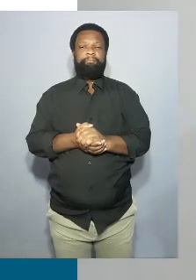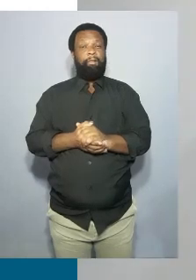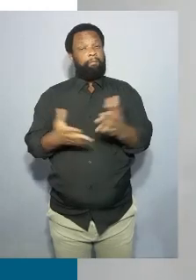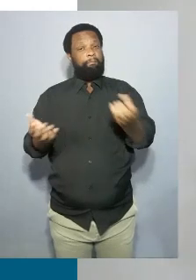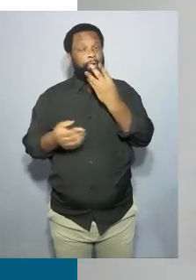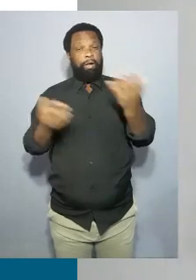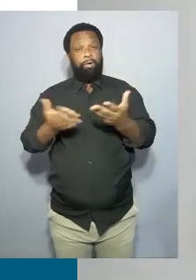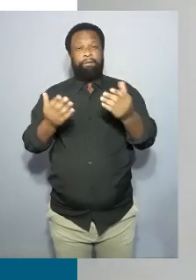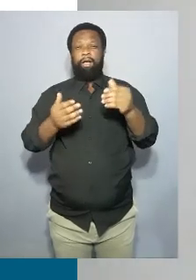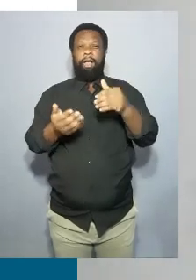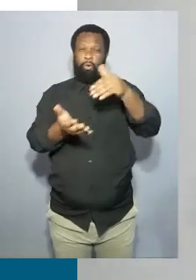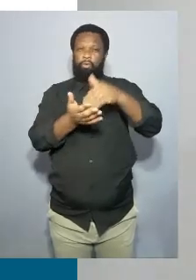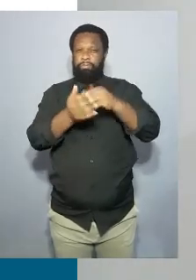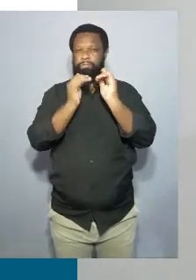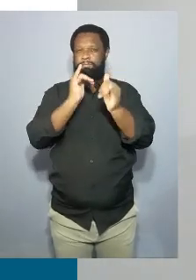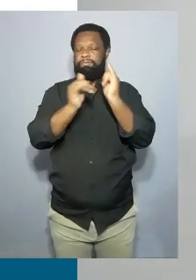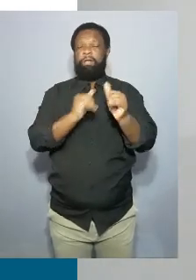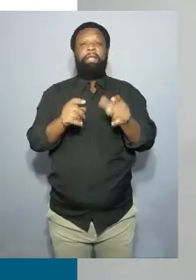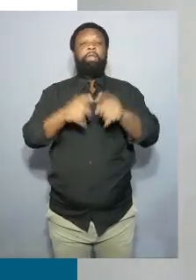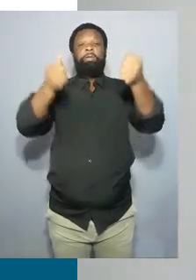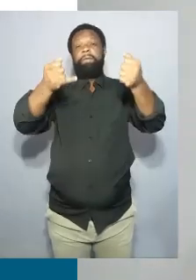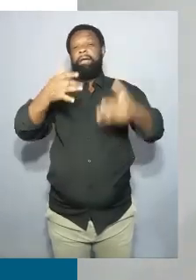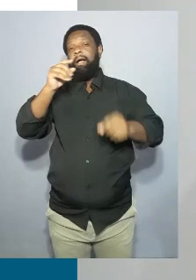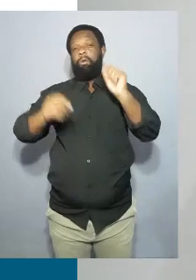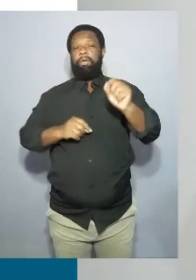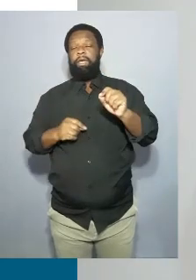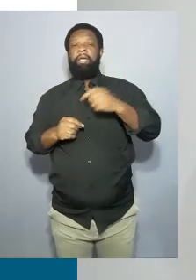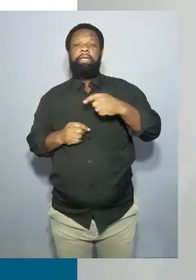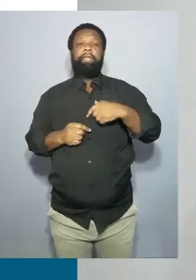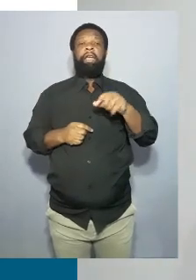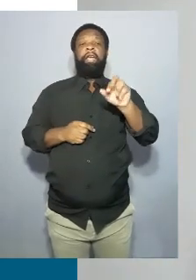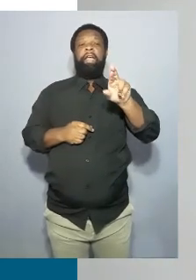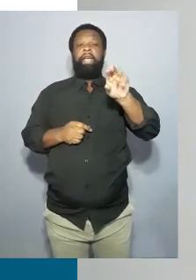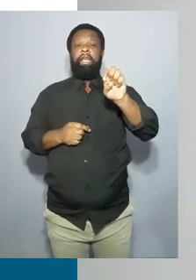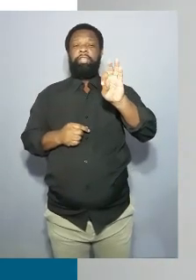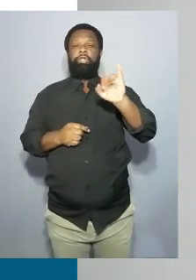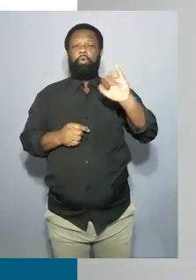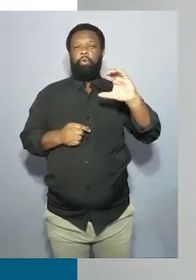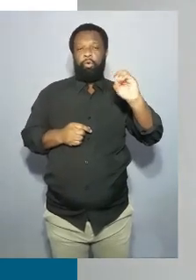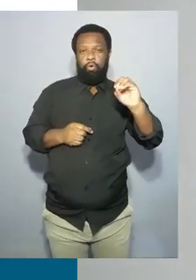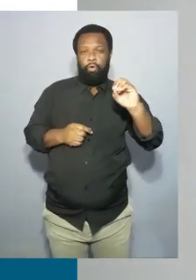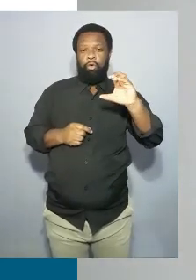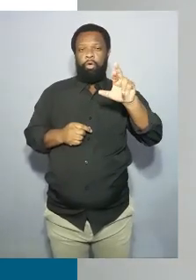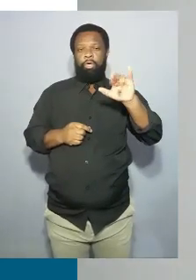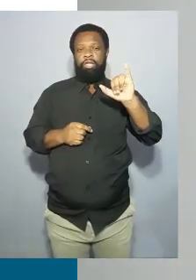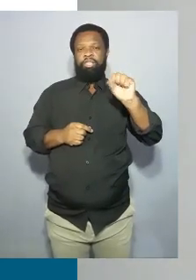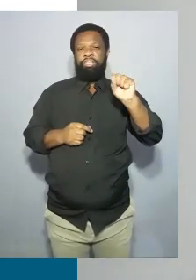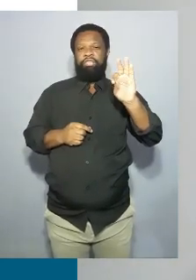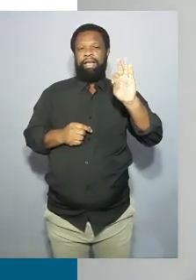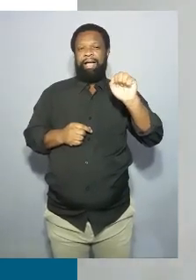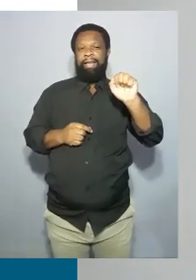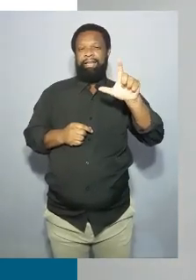Bom, pessoal, para a gente poder finalizar, nós vamos falar do retículo cristalino e das propriedades dos compostos iônicos.